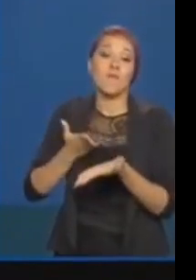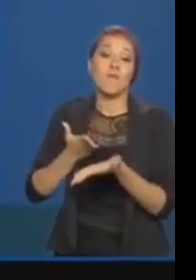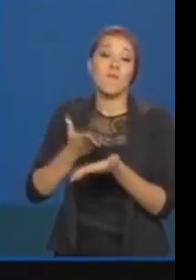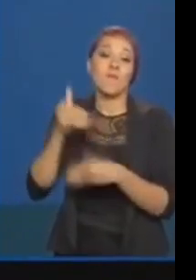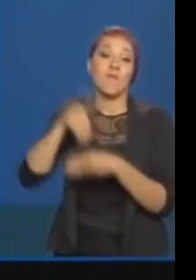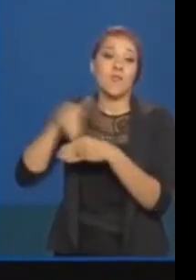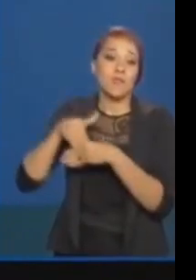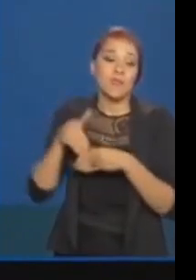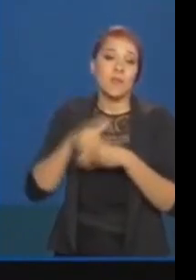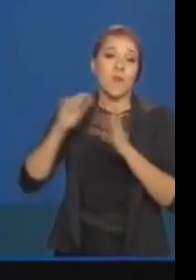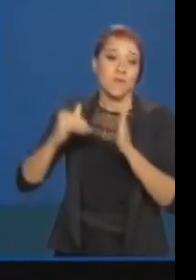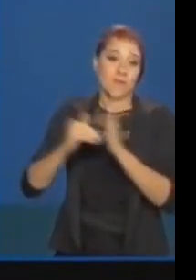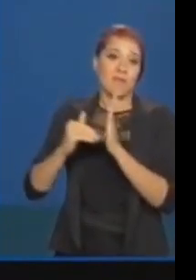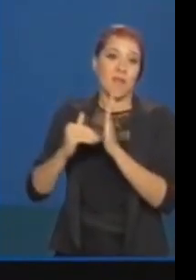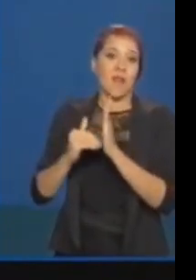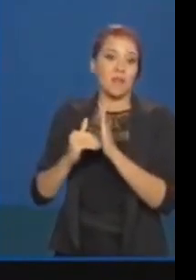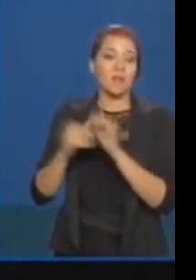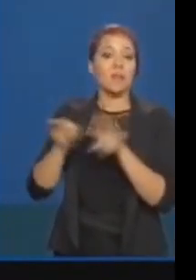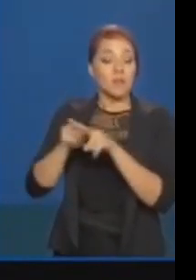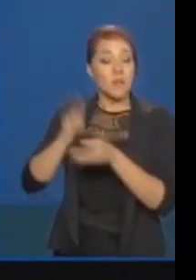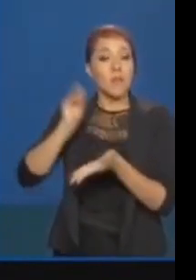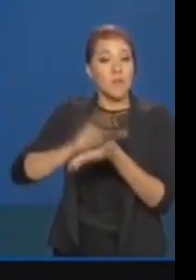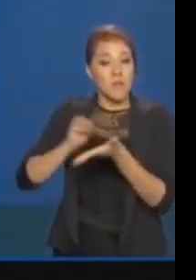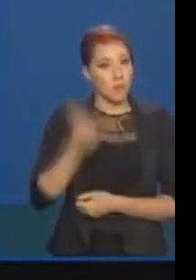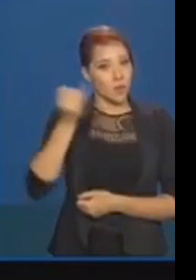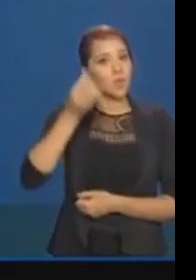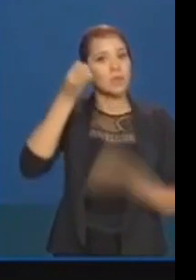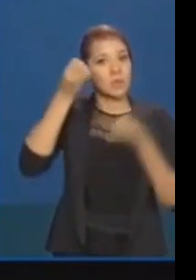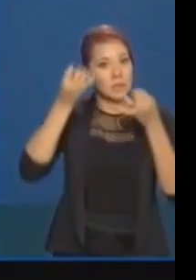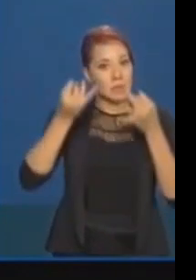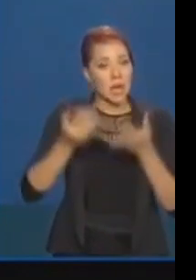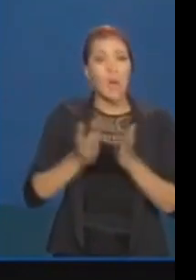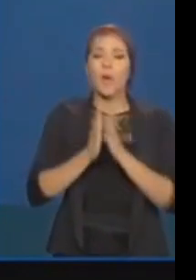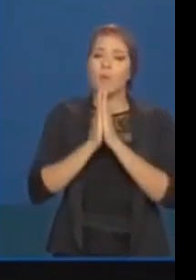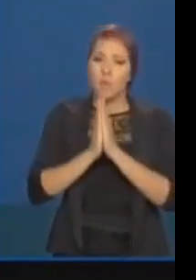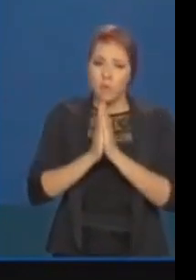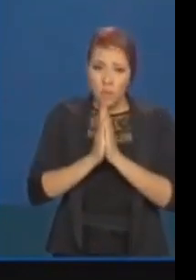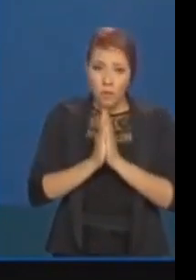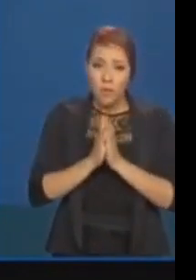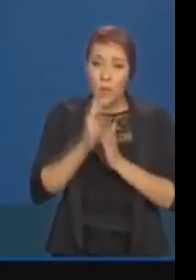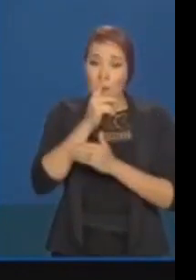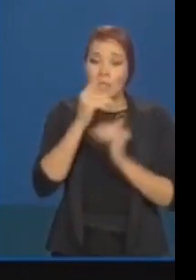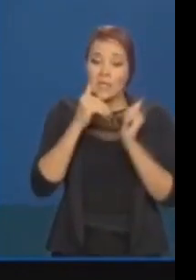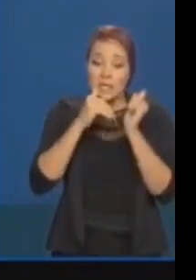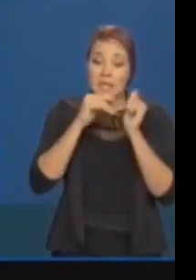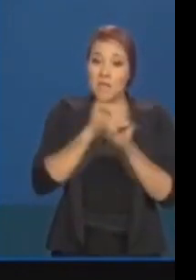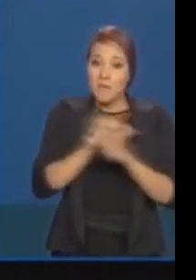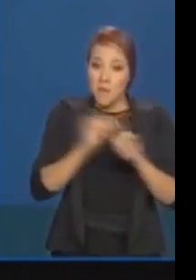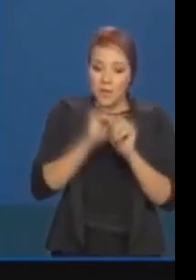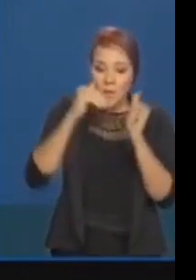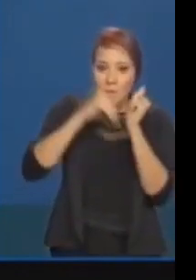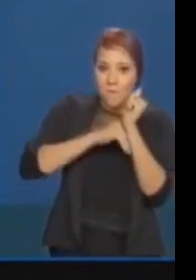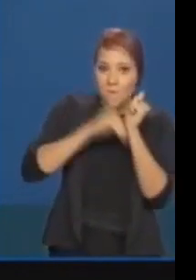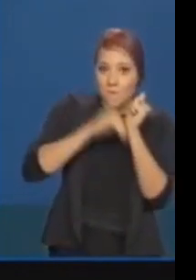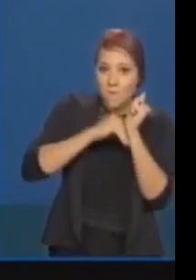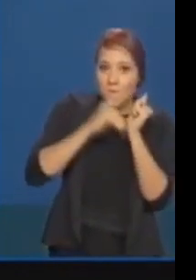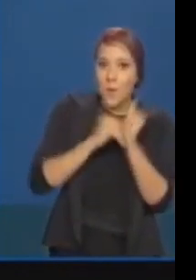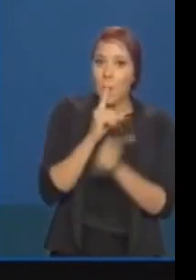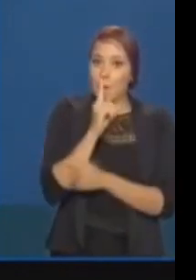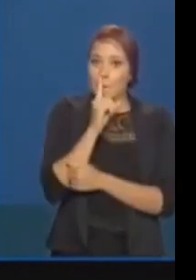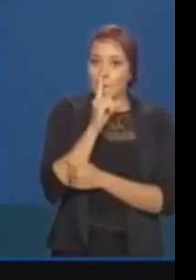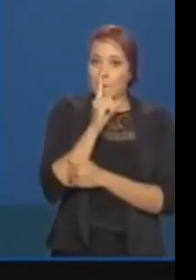e a implementação que deveremos anunciar brevemente. Por favor, mantenha o sigilo dos dados. No último final de semana,